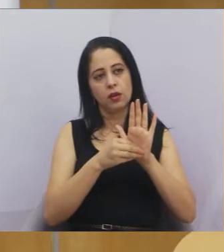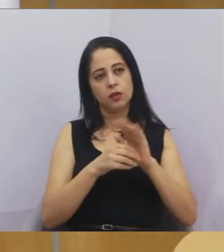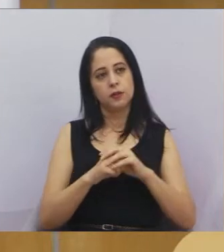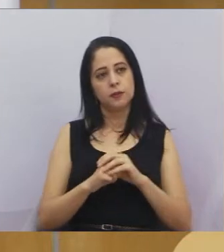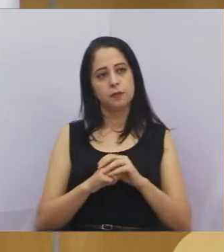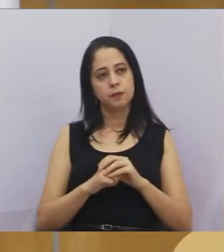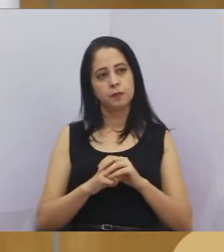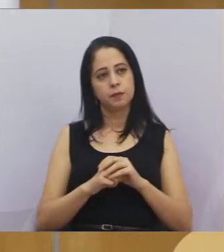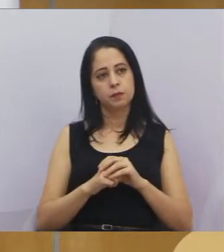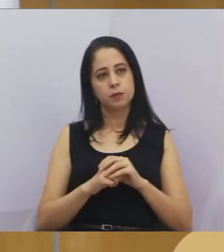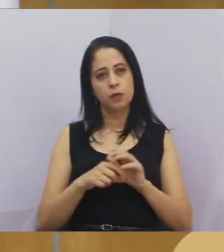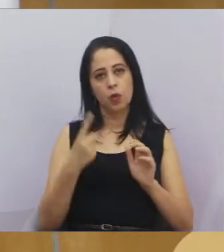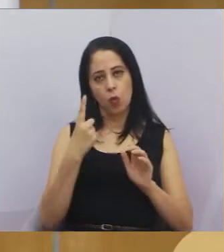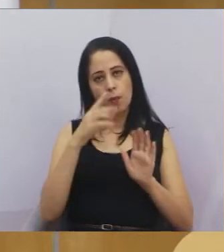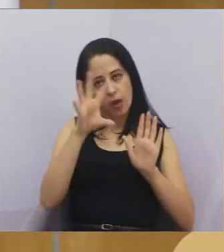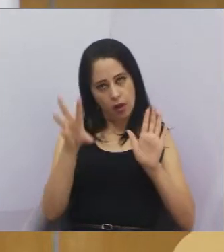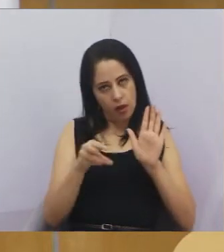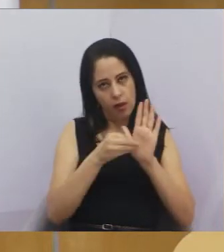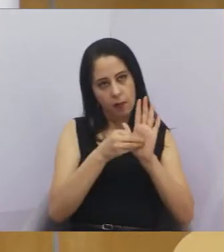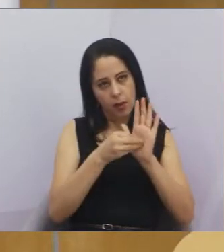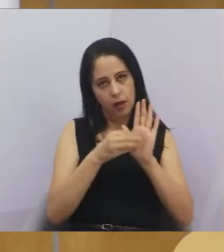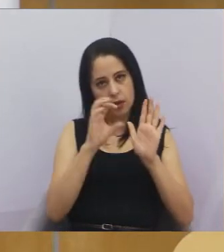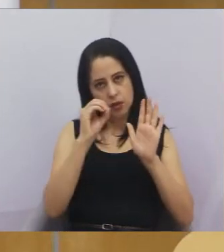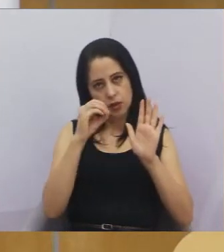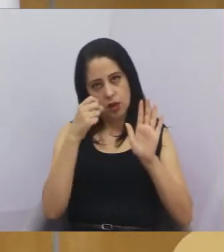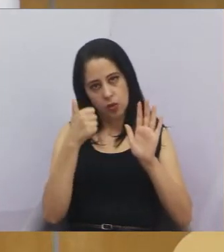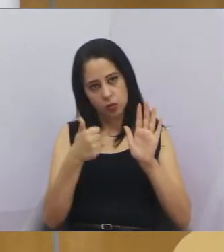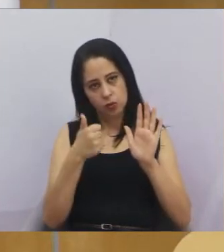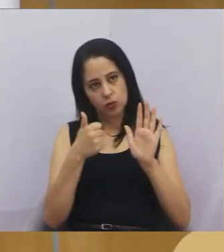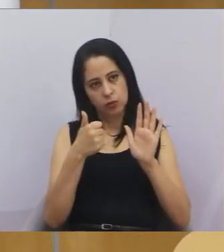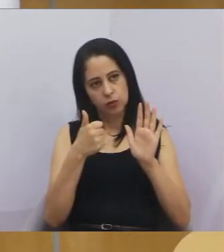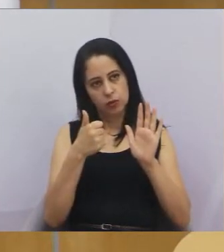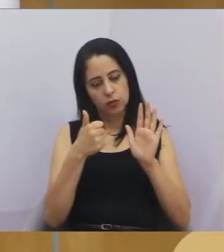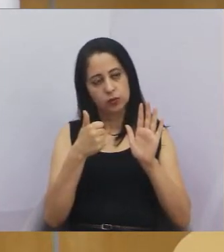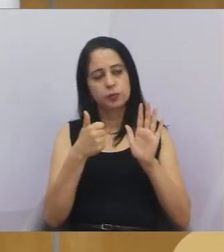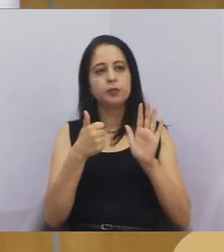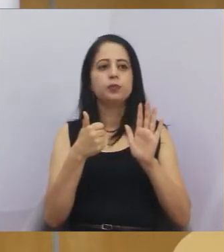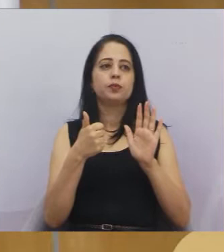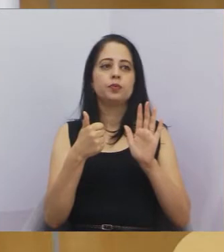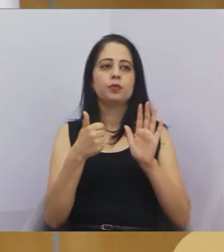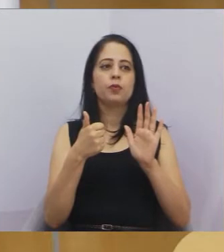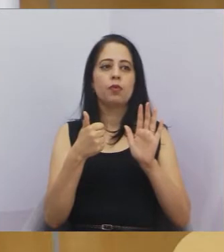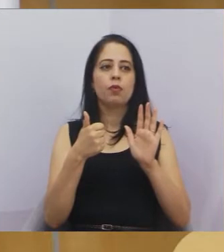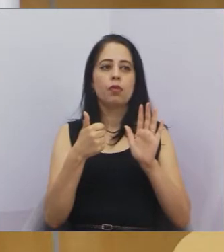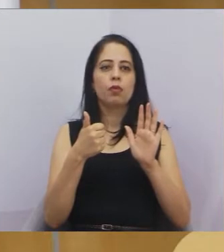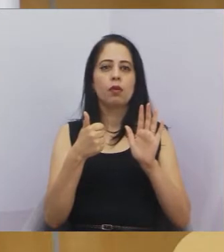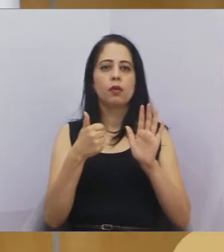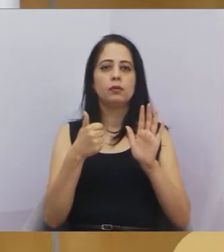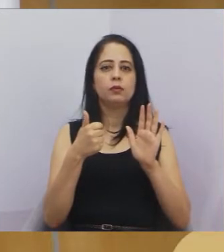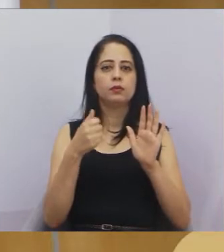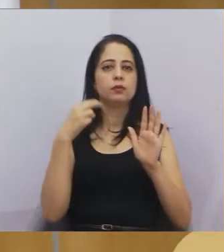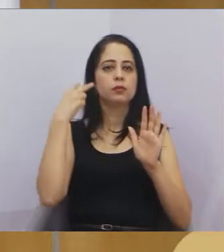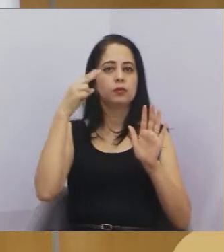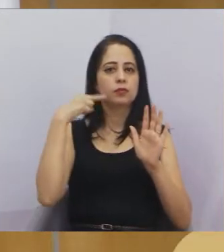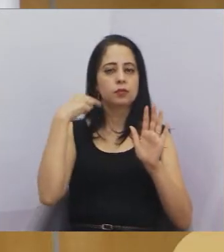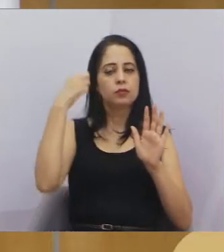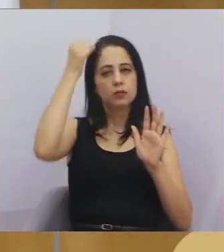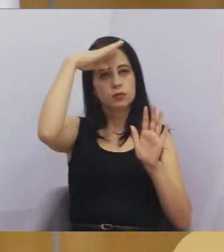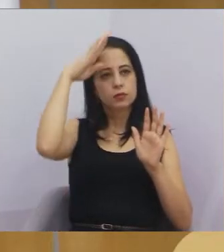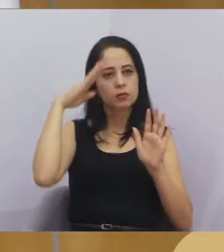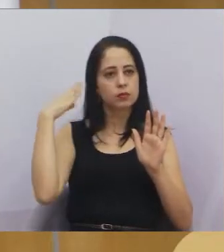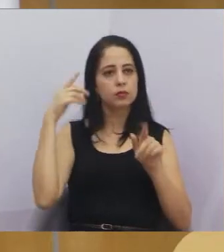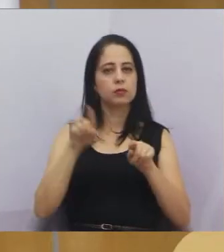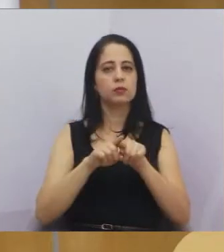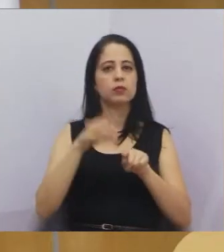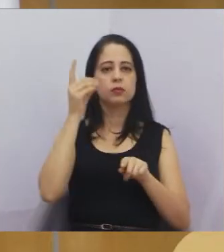Então fizemos uma subemenda à emenda 01, que é a emenda da vereadora Maria Amélia e do Dude,